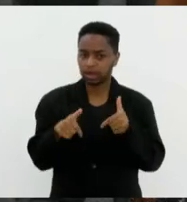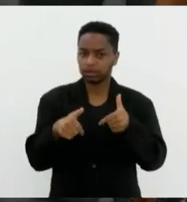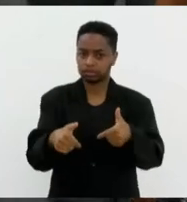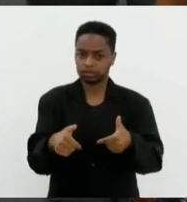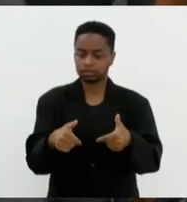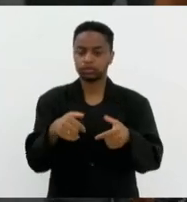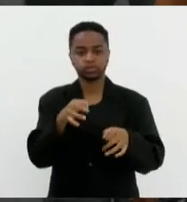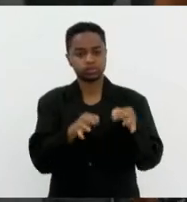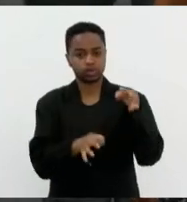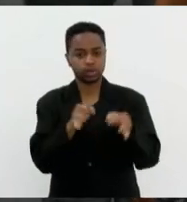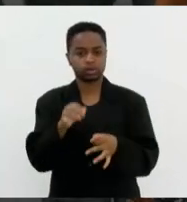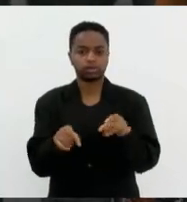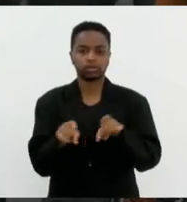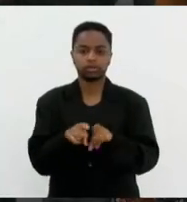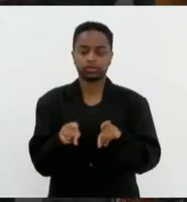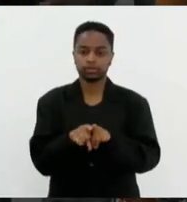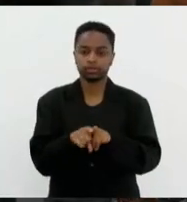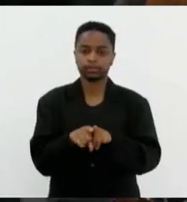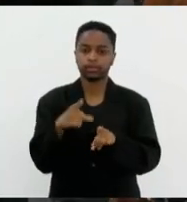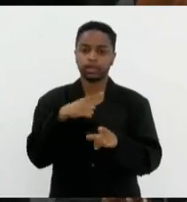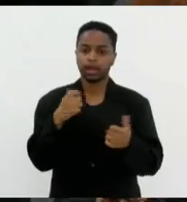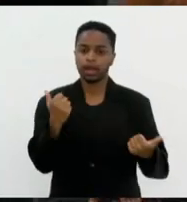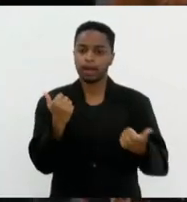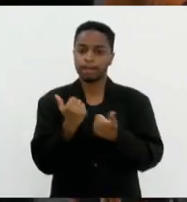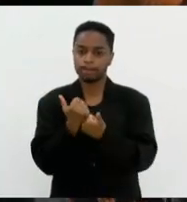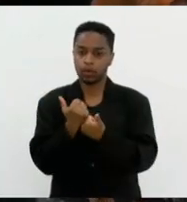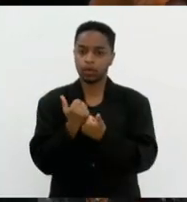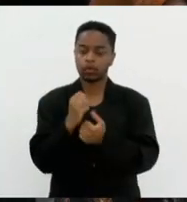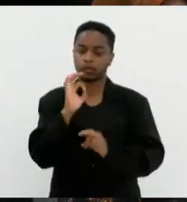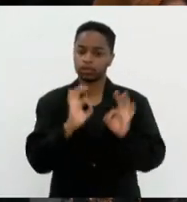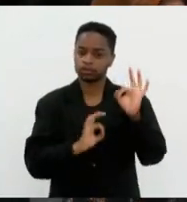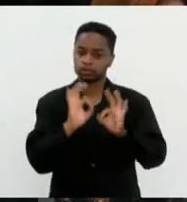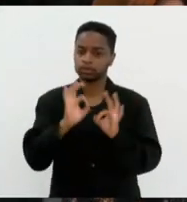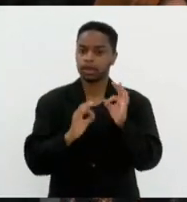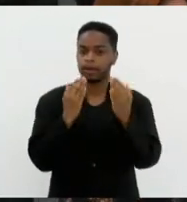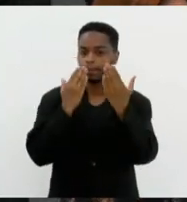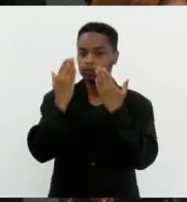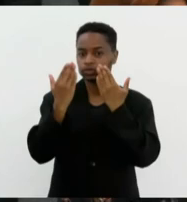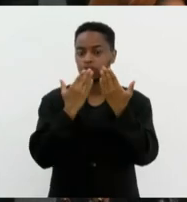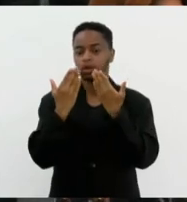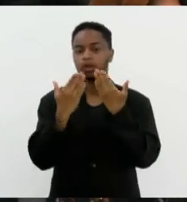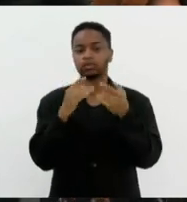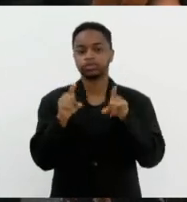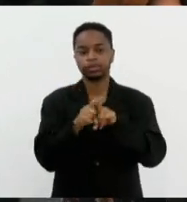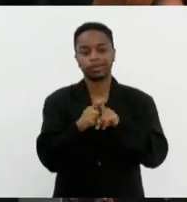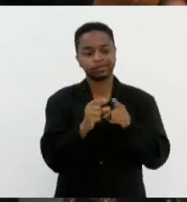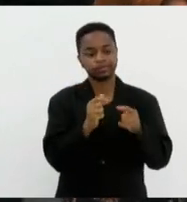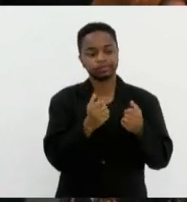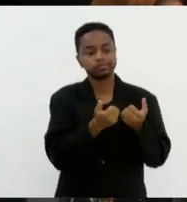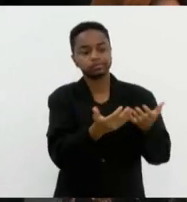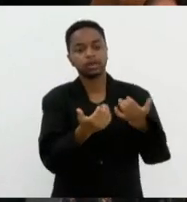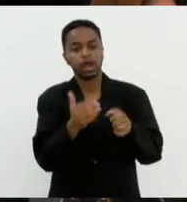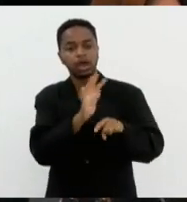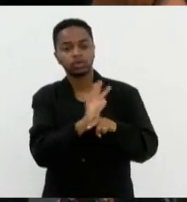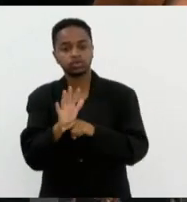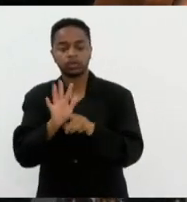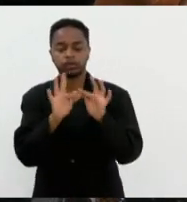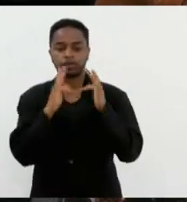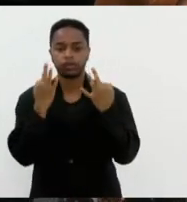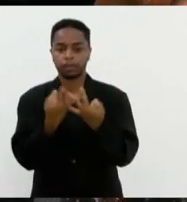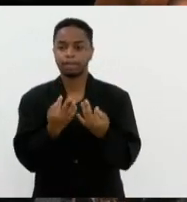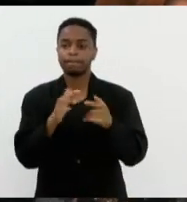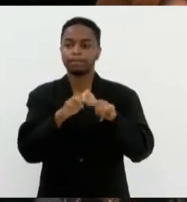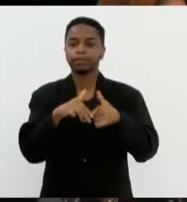julgamento, que tem também apoio logístico, psicológico e material às famílias. Por isso, o nosso